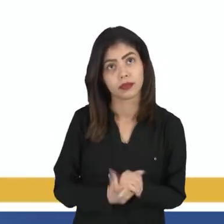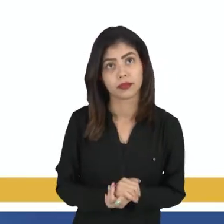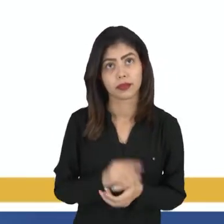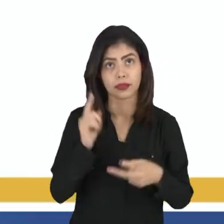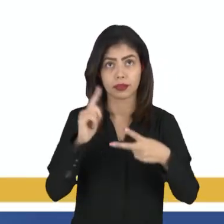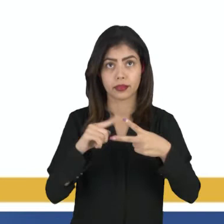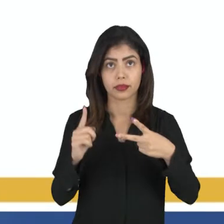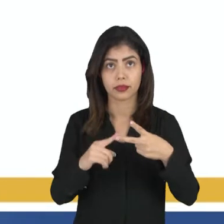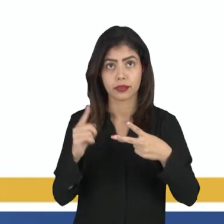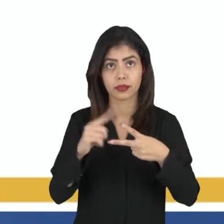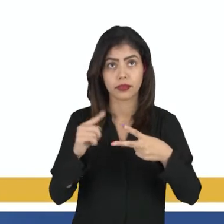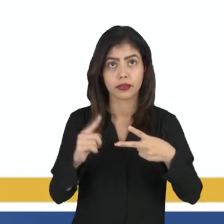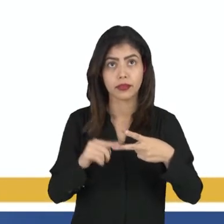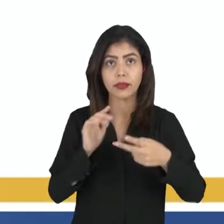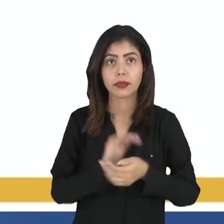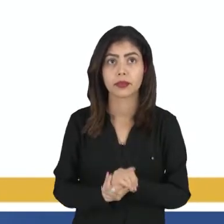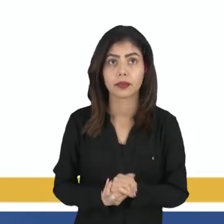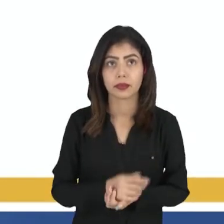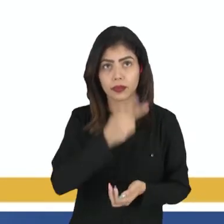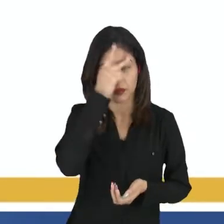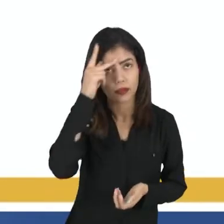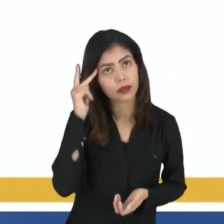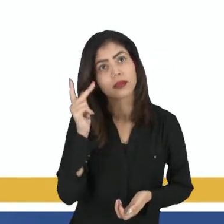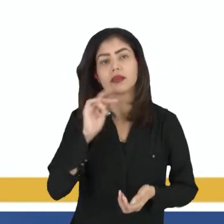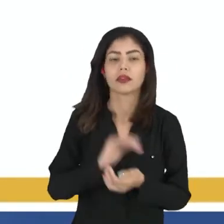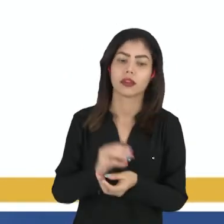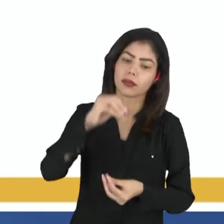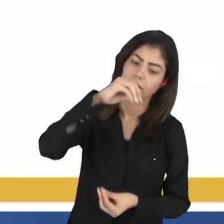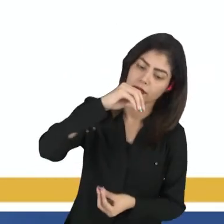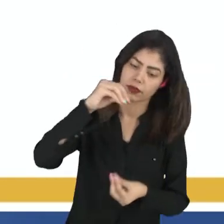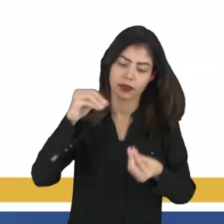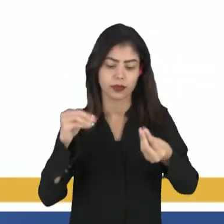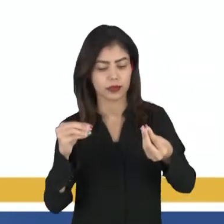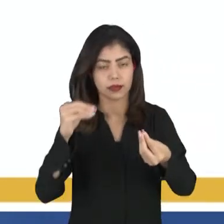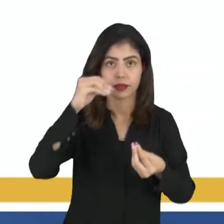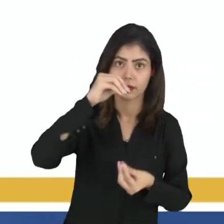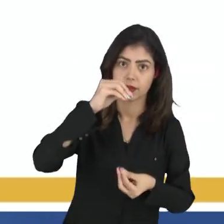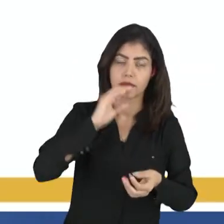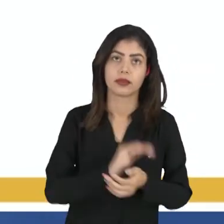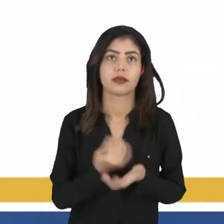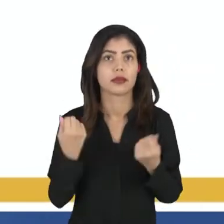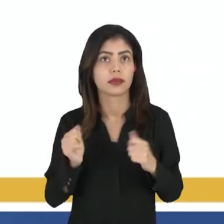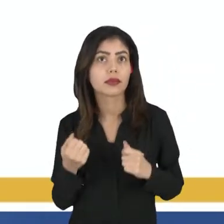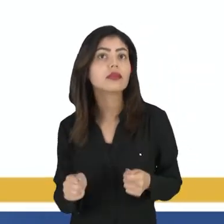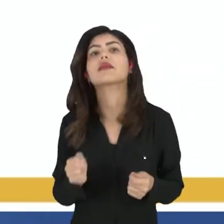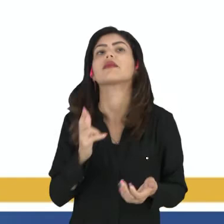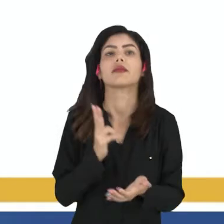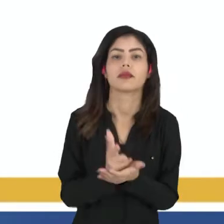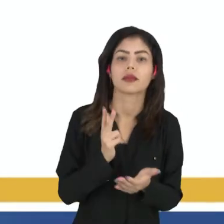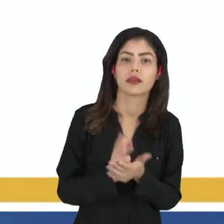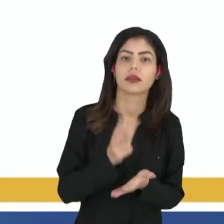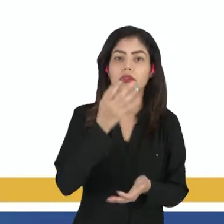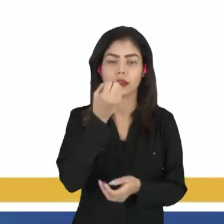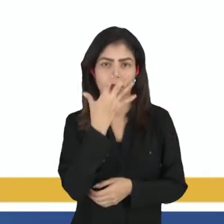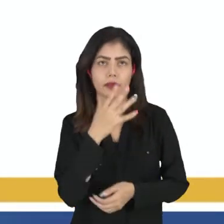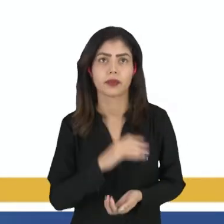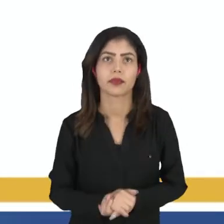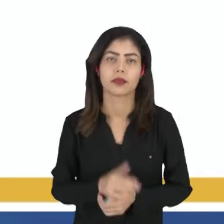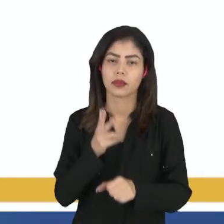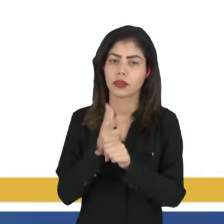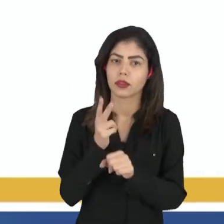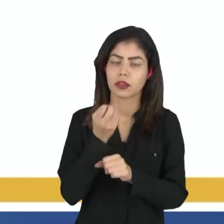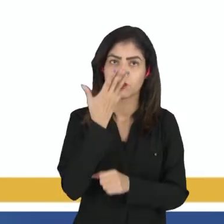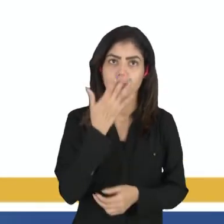aí 2 bonecos e uma pessoa que está manipulando os bonecos. E ele precisa do auxílio de uma câmera fotográfica. Olha